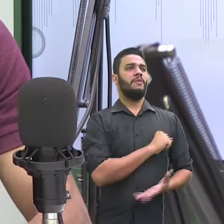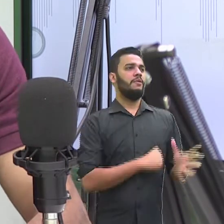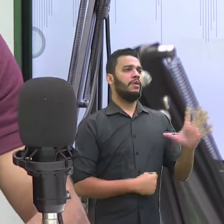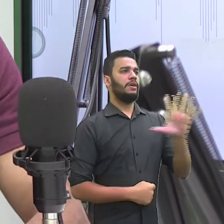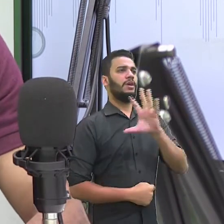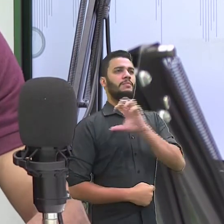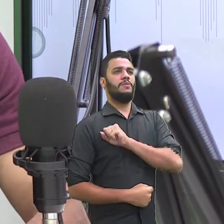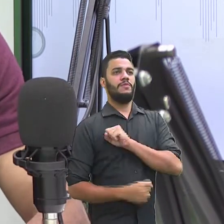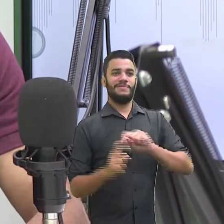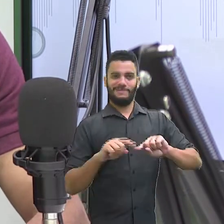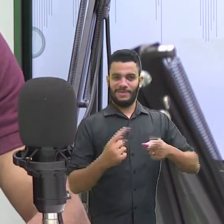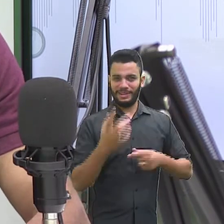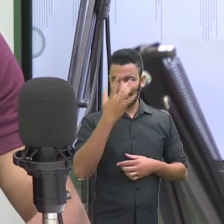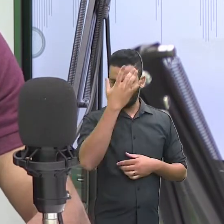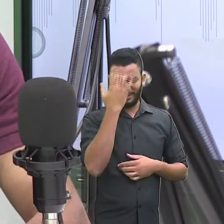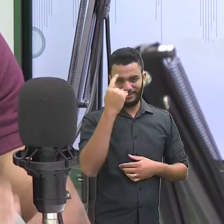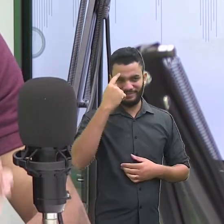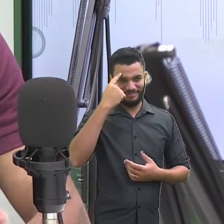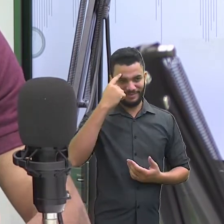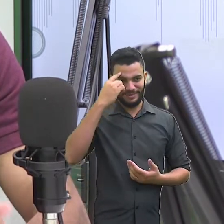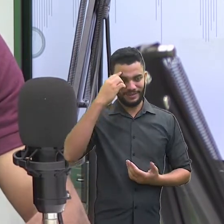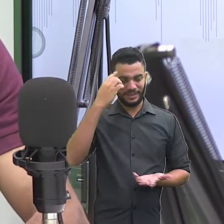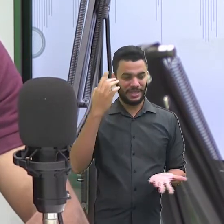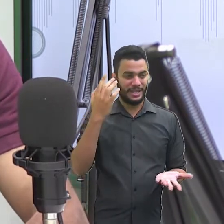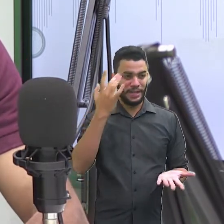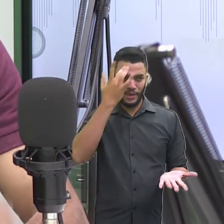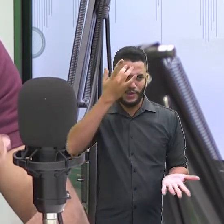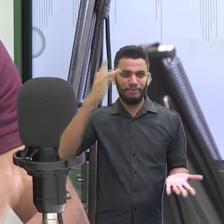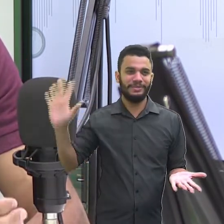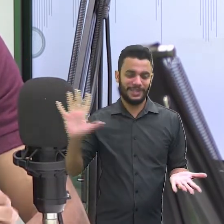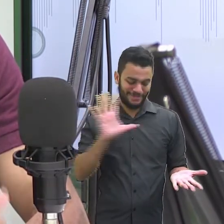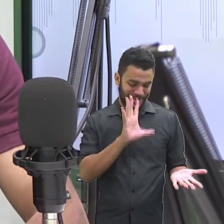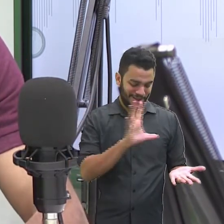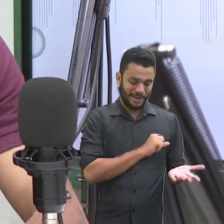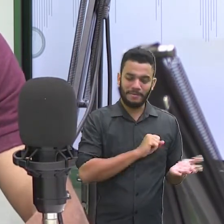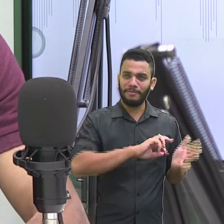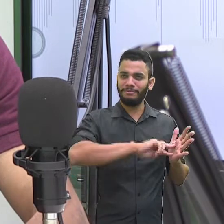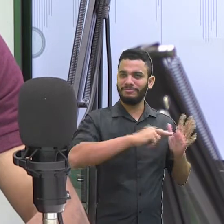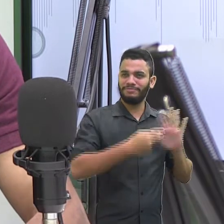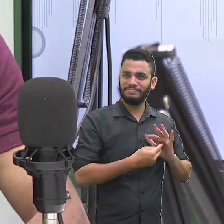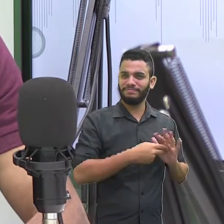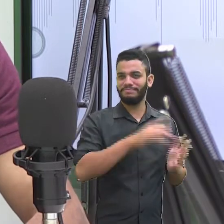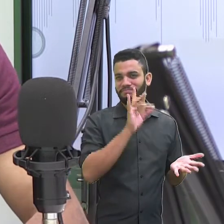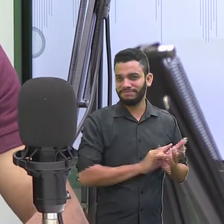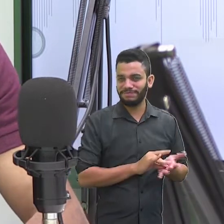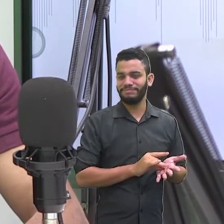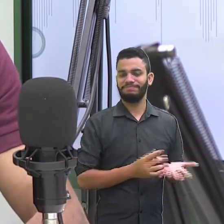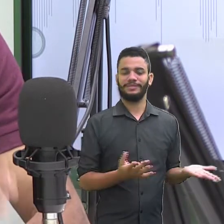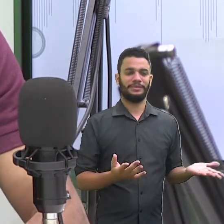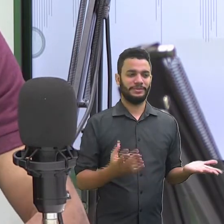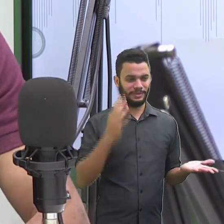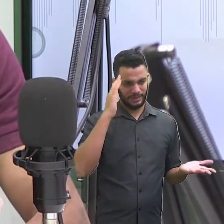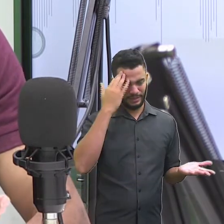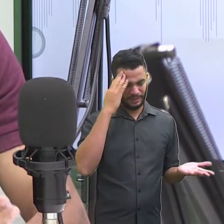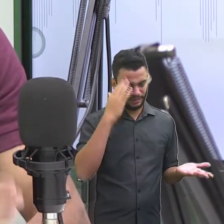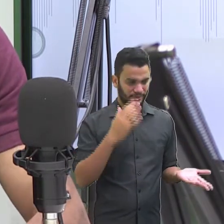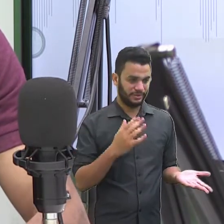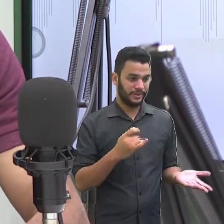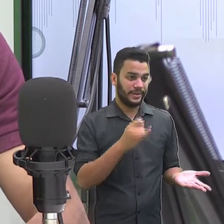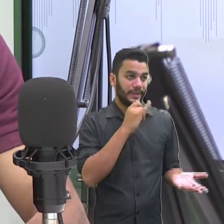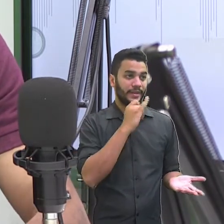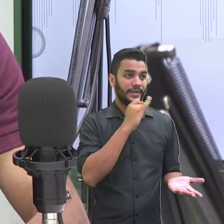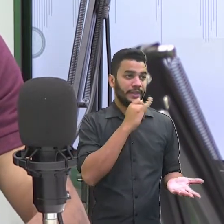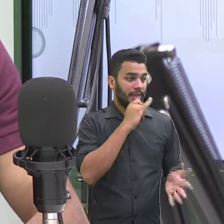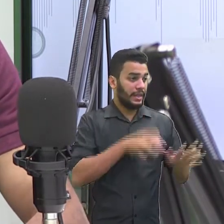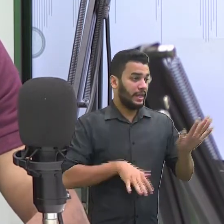aí que nós estamos laborando em erro, porque nós falamos sobre amor, nós escrevemos sobre amor, nós elogiamos